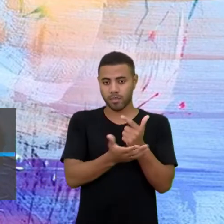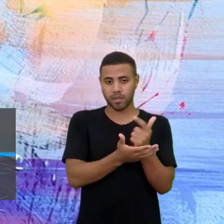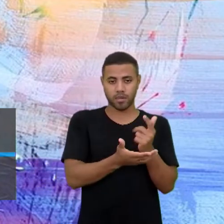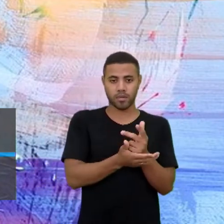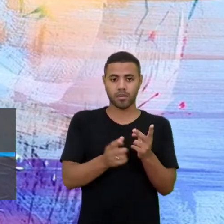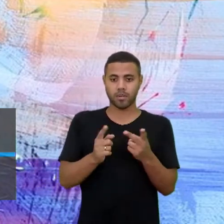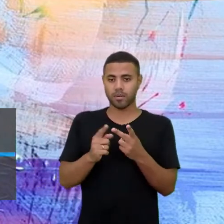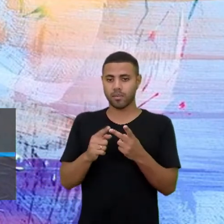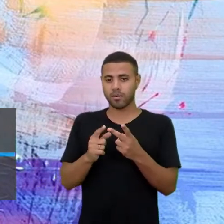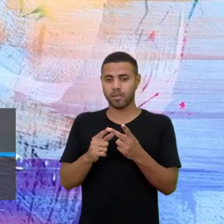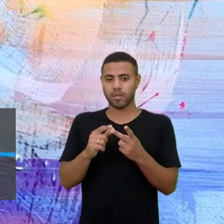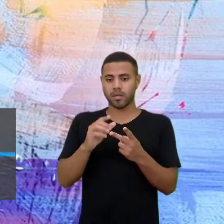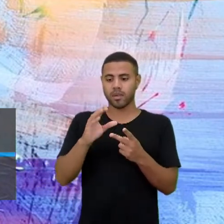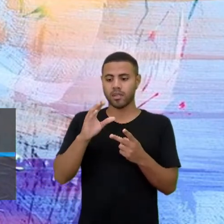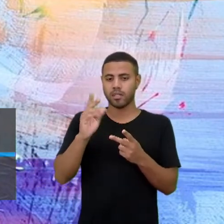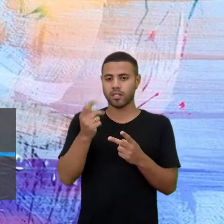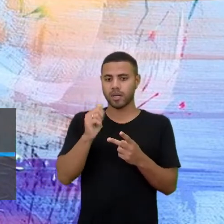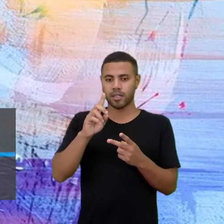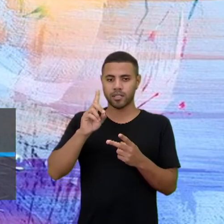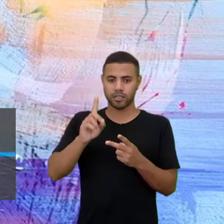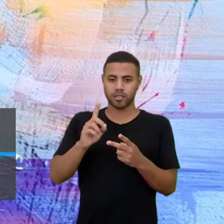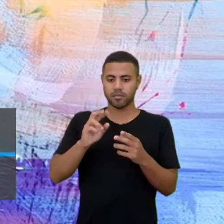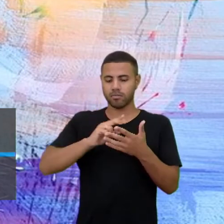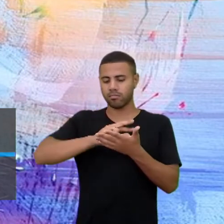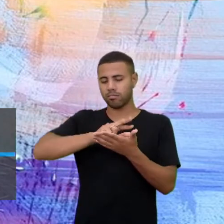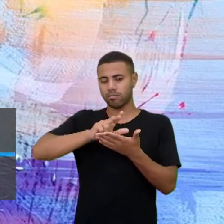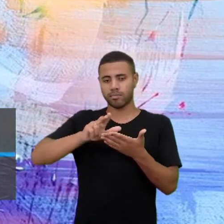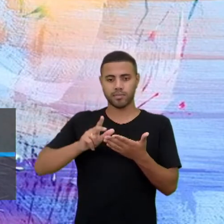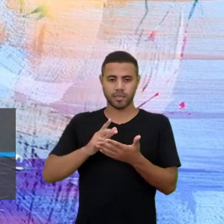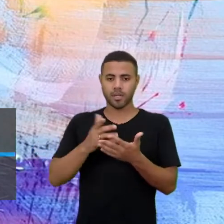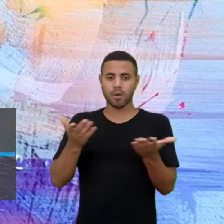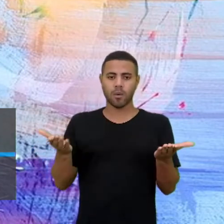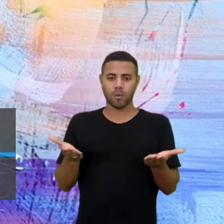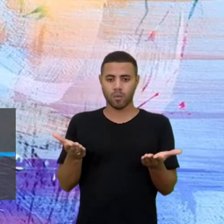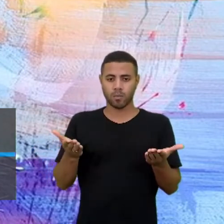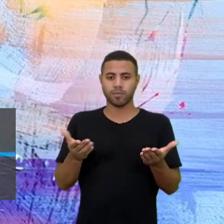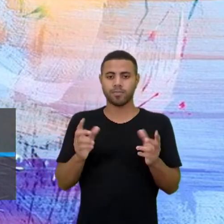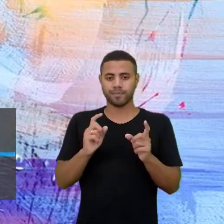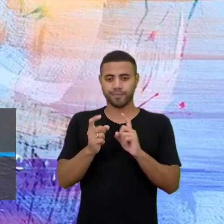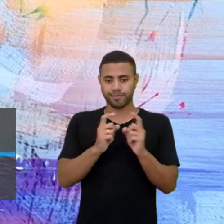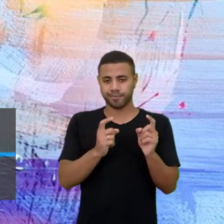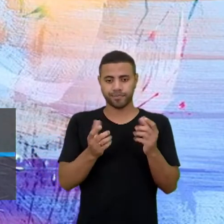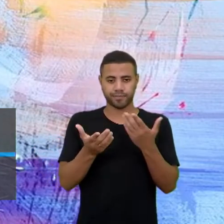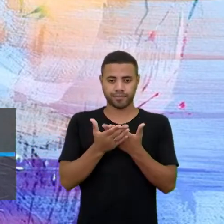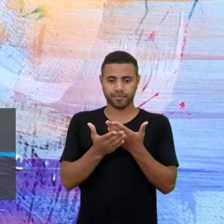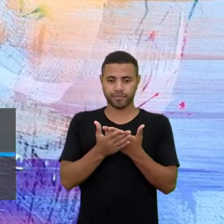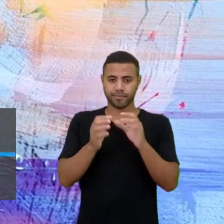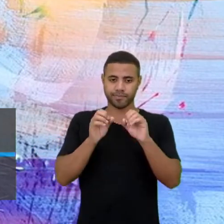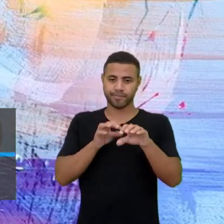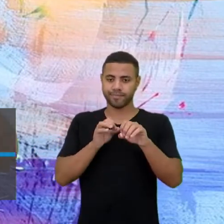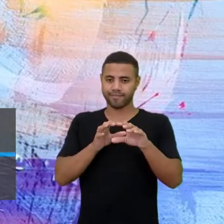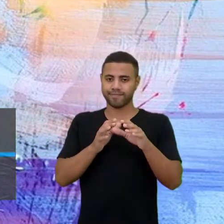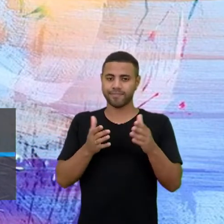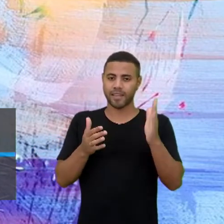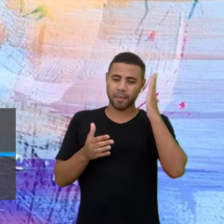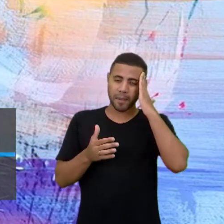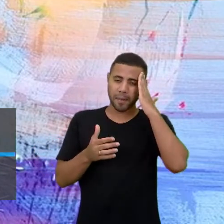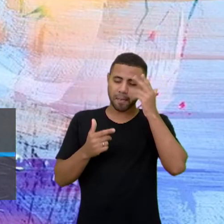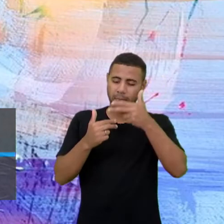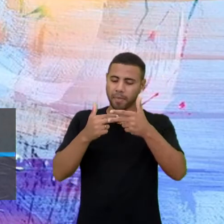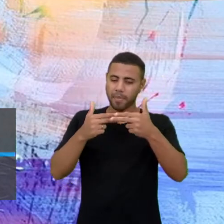falamos sobre shard, né? Então tudo isso veio aí dentro do nosso da construção do nosso saberes aí